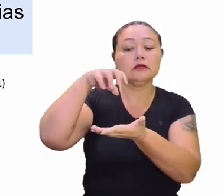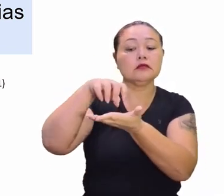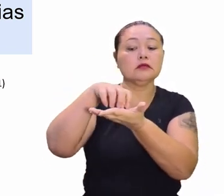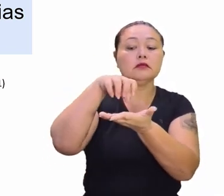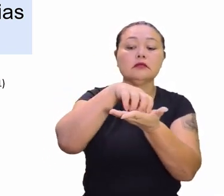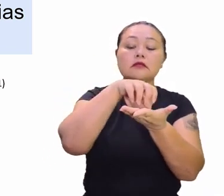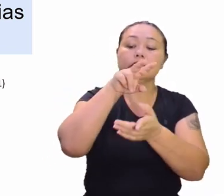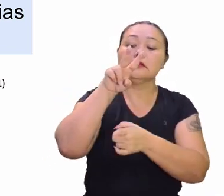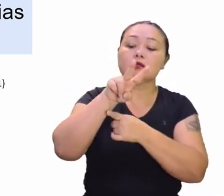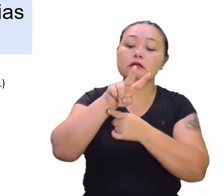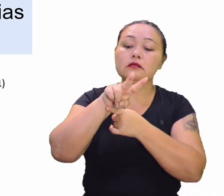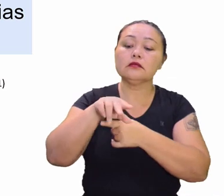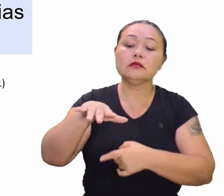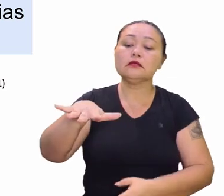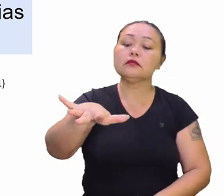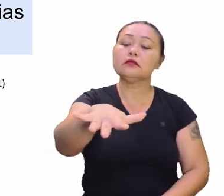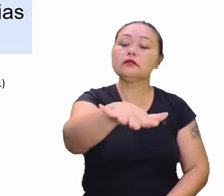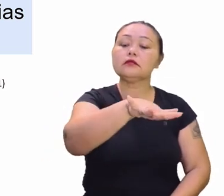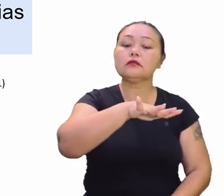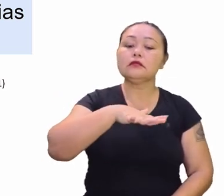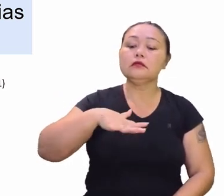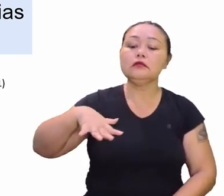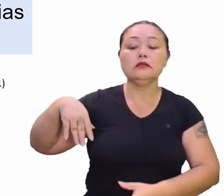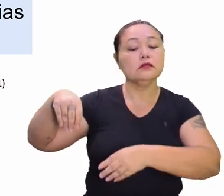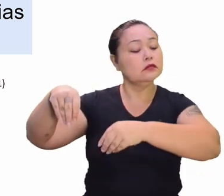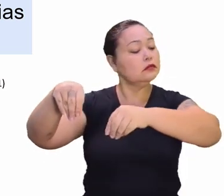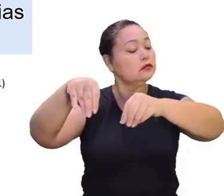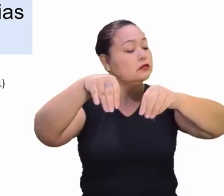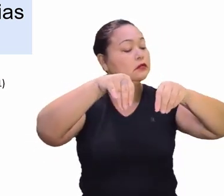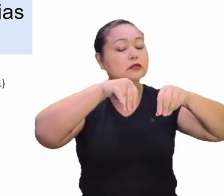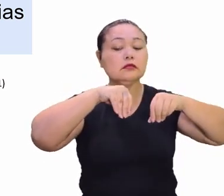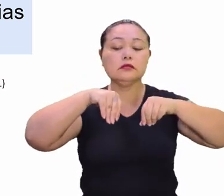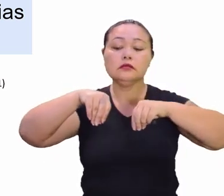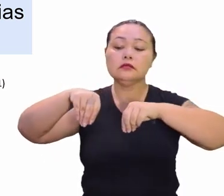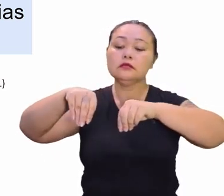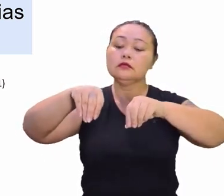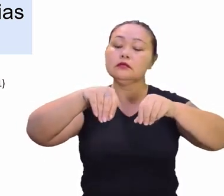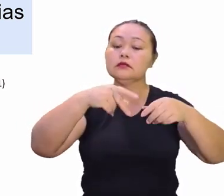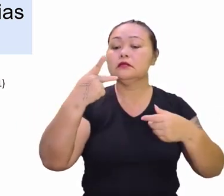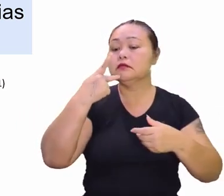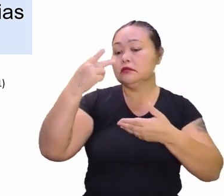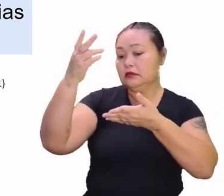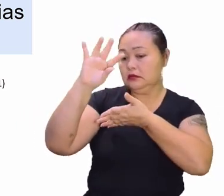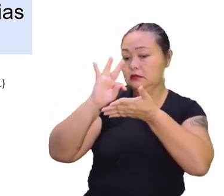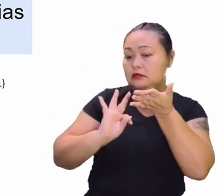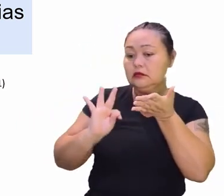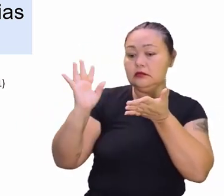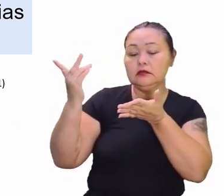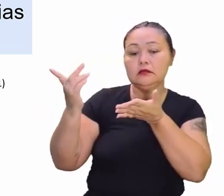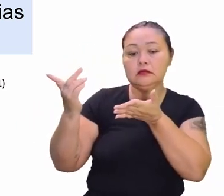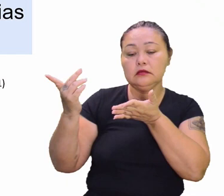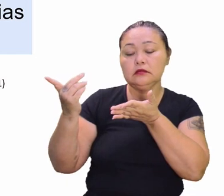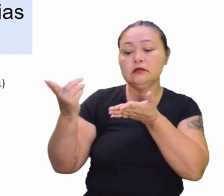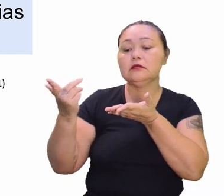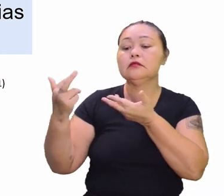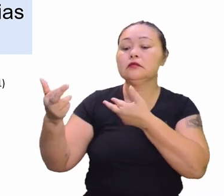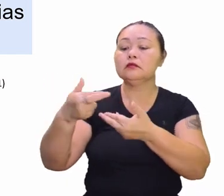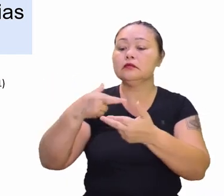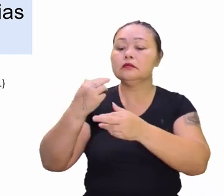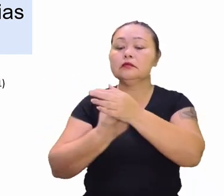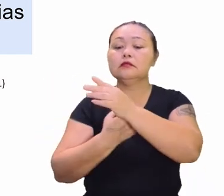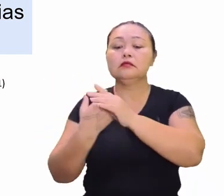de conservação são esses espaços territoriais, como diz o próprio texto, né? Com seus